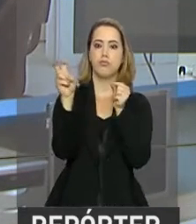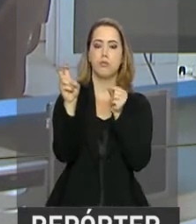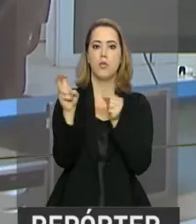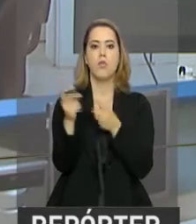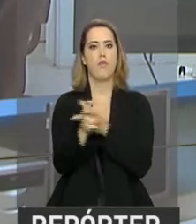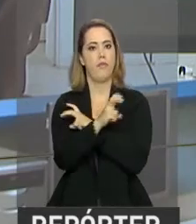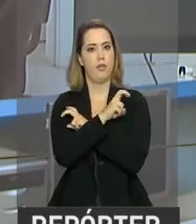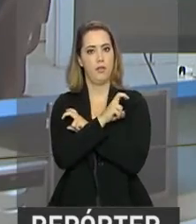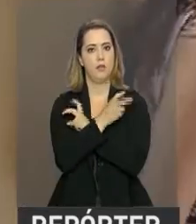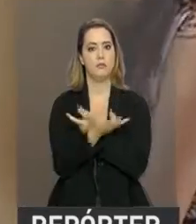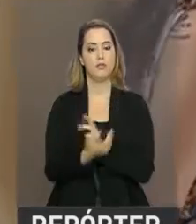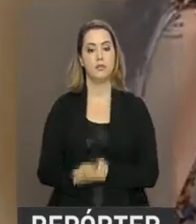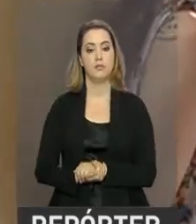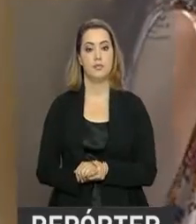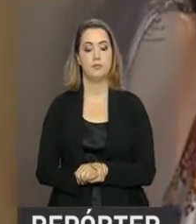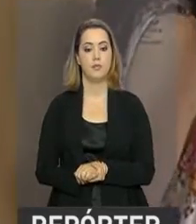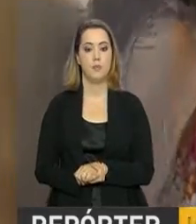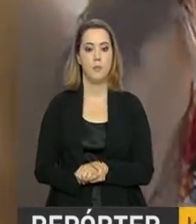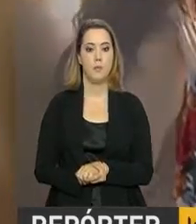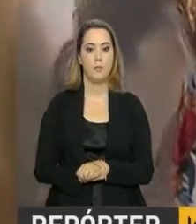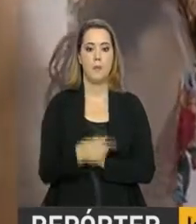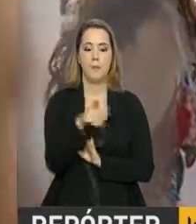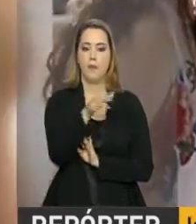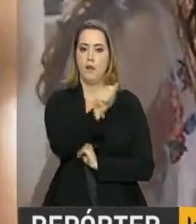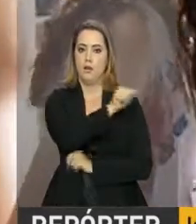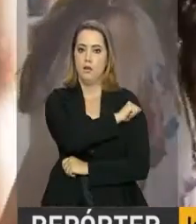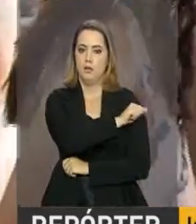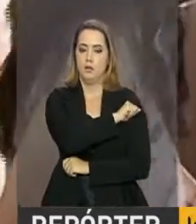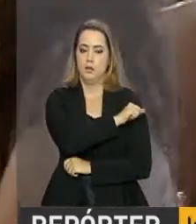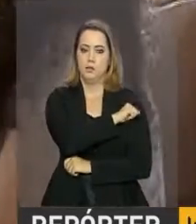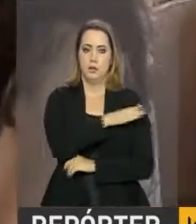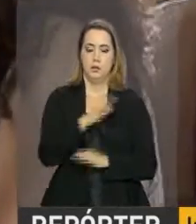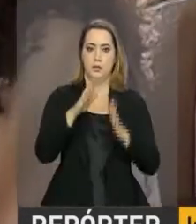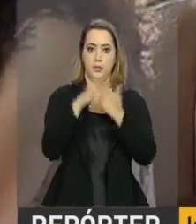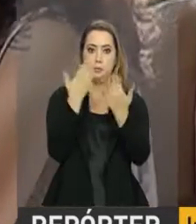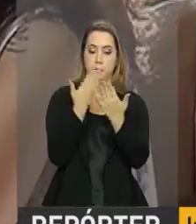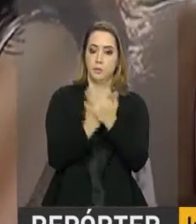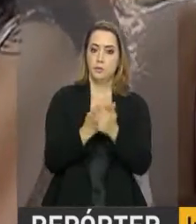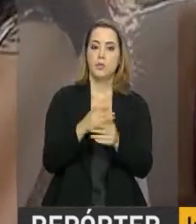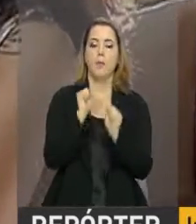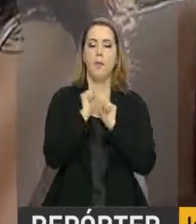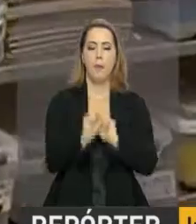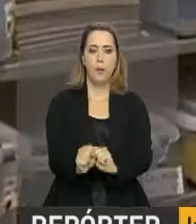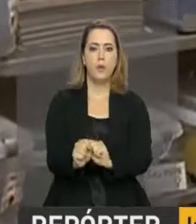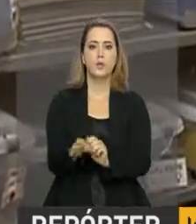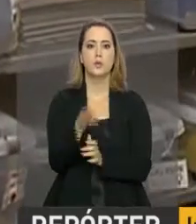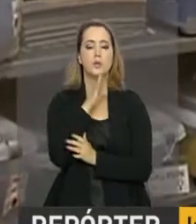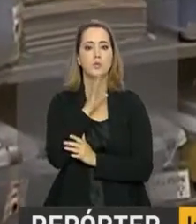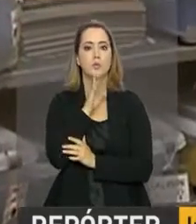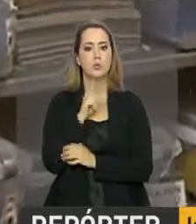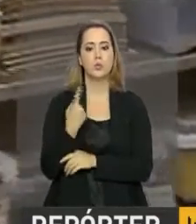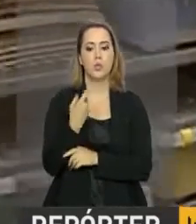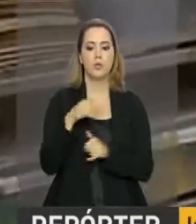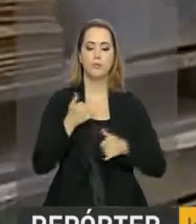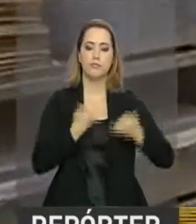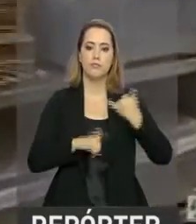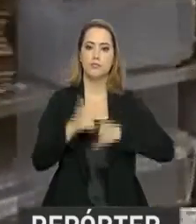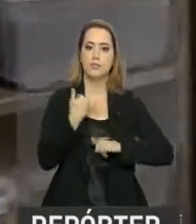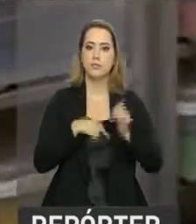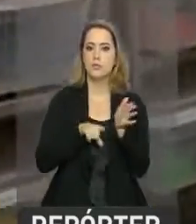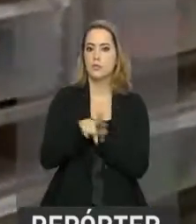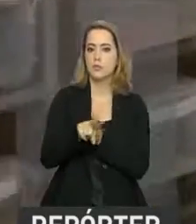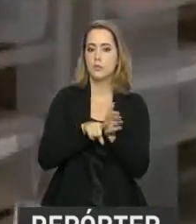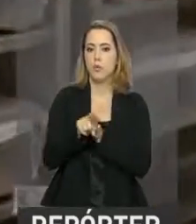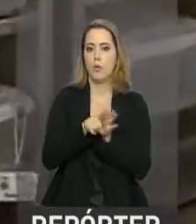soro alunos de escolas públicas e privadas podem conhecer algumas linhas de pesquisa como